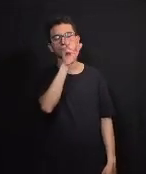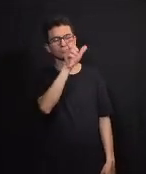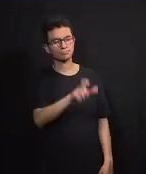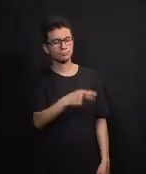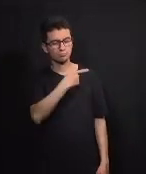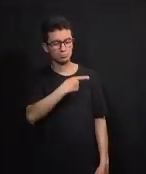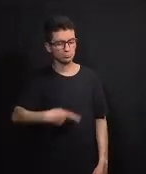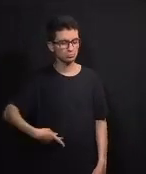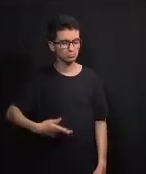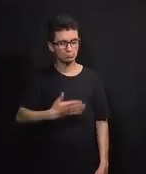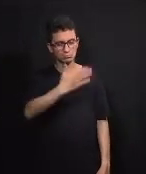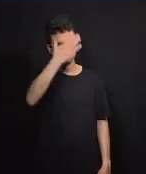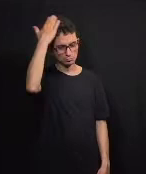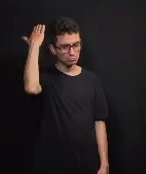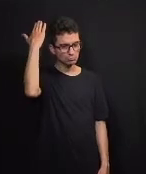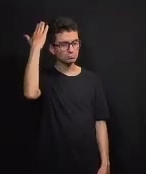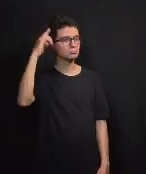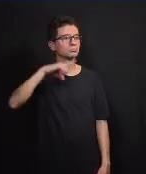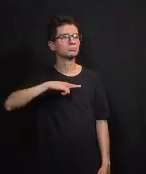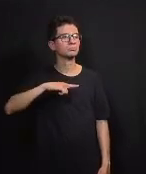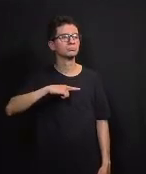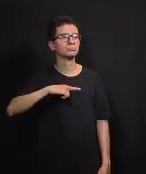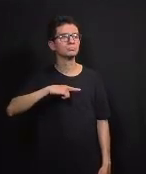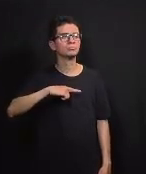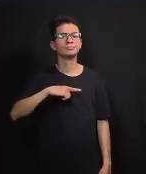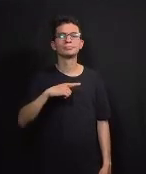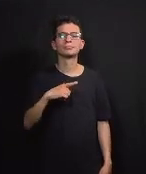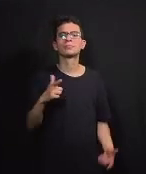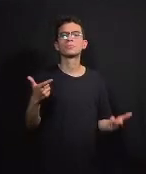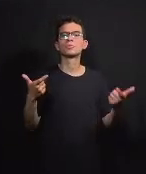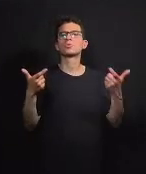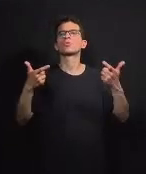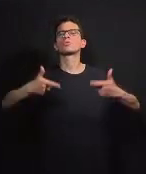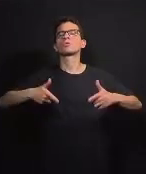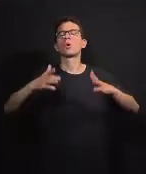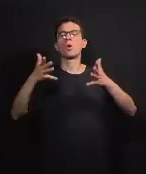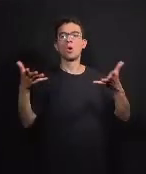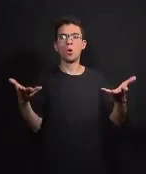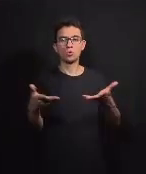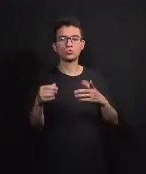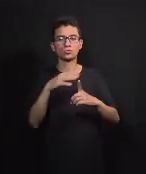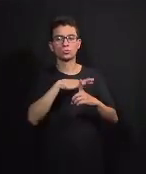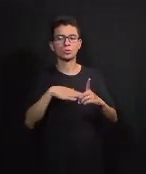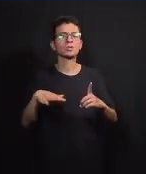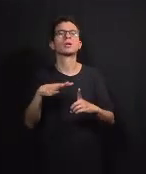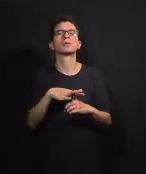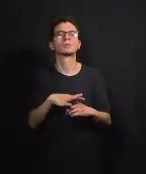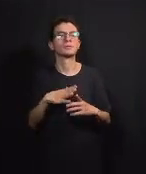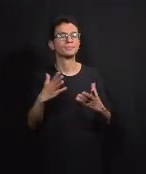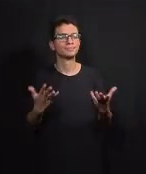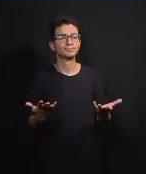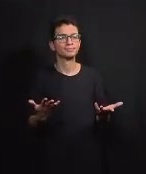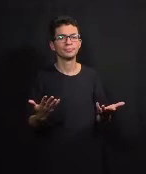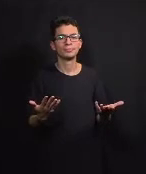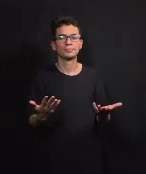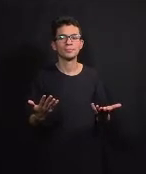gente que teve o seu lugar na sociedade americana, economicamente, e